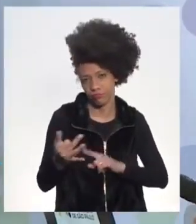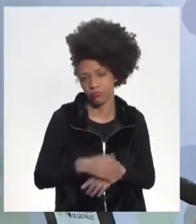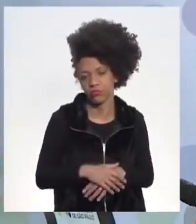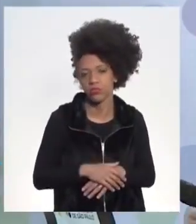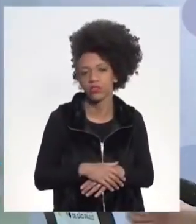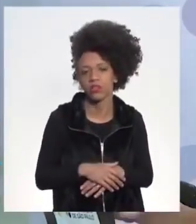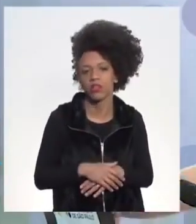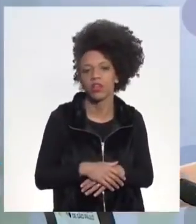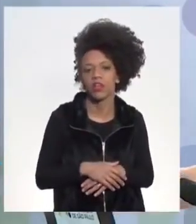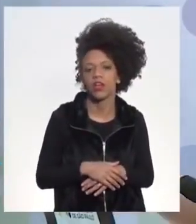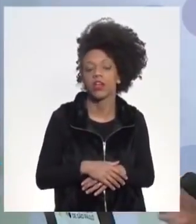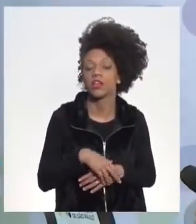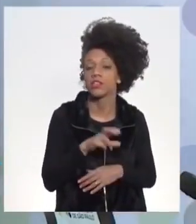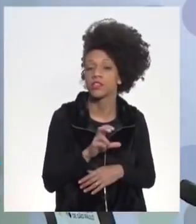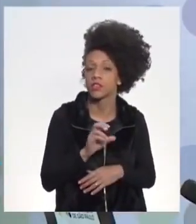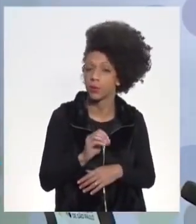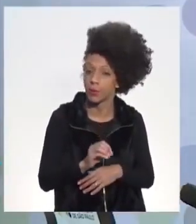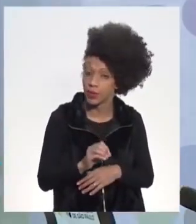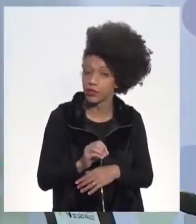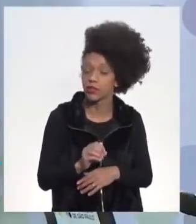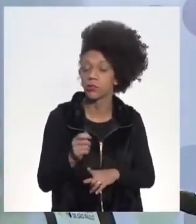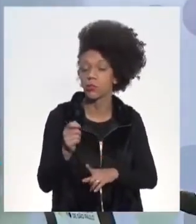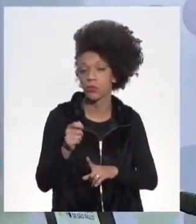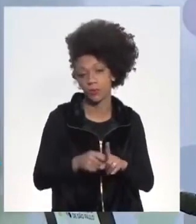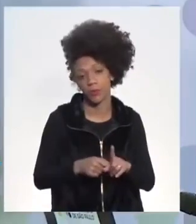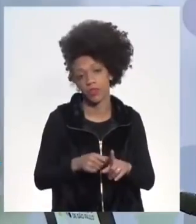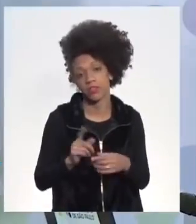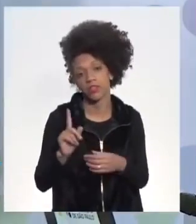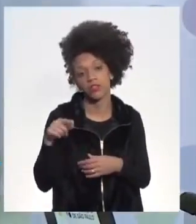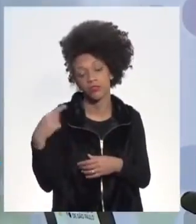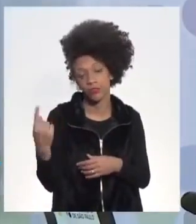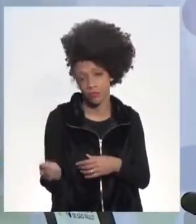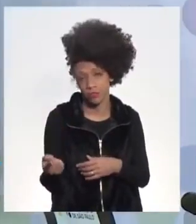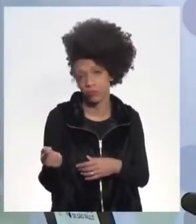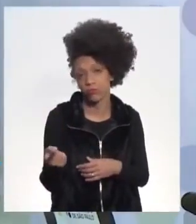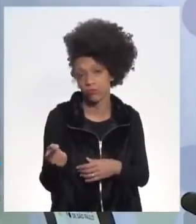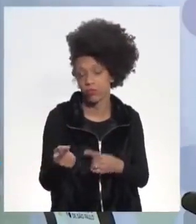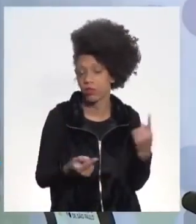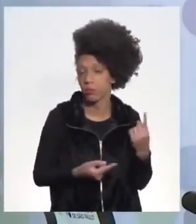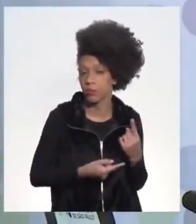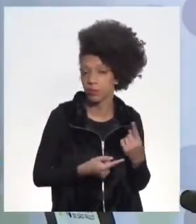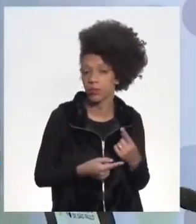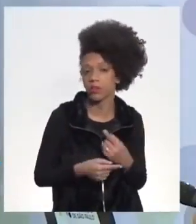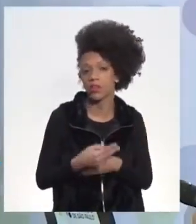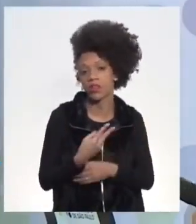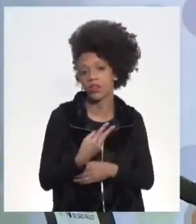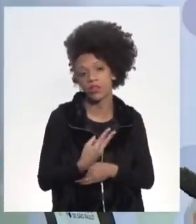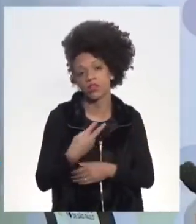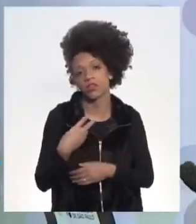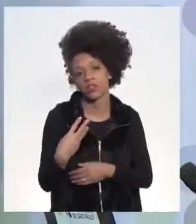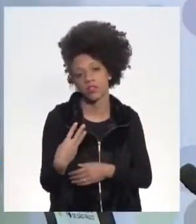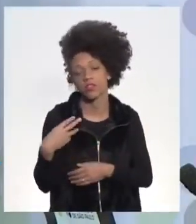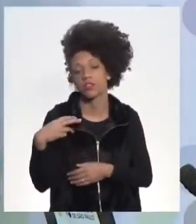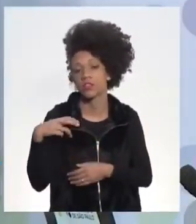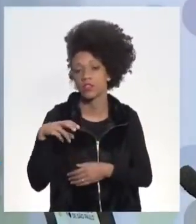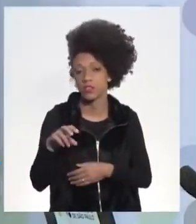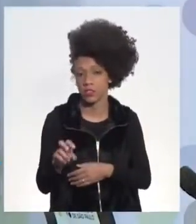sairia R$50 por mês, e já na outra situação que ele colocou primeiro,